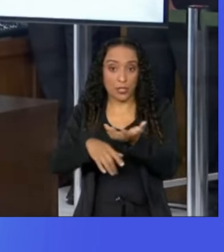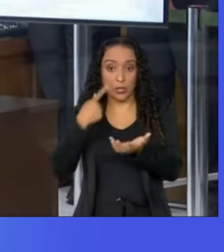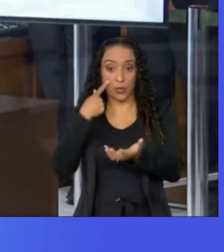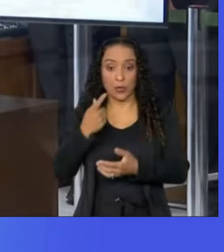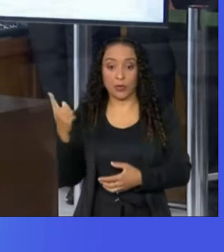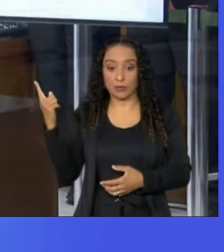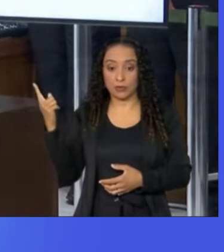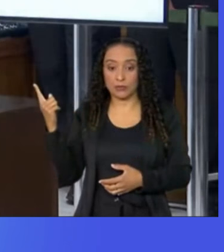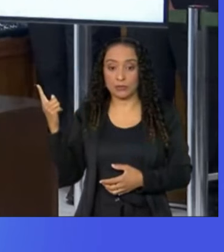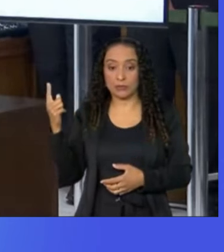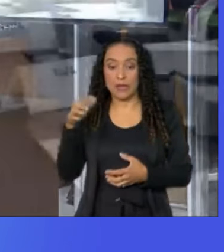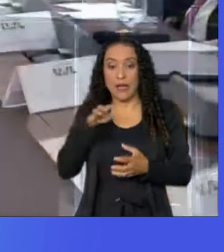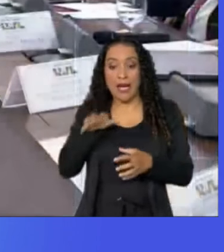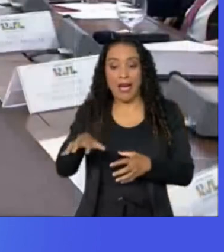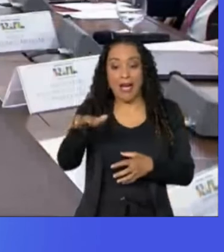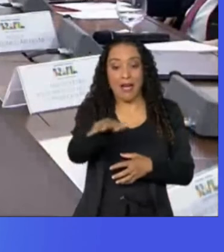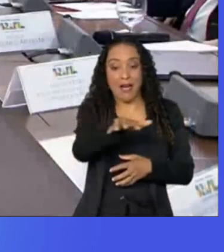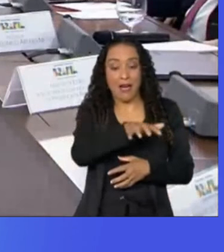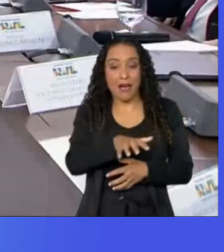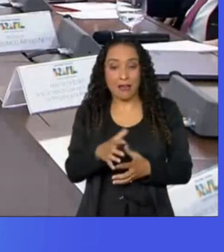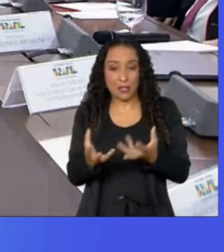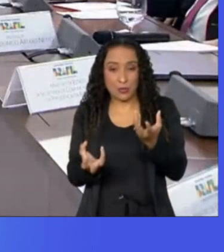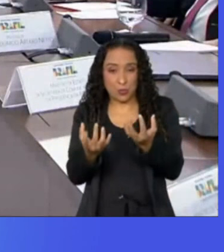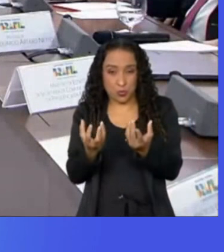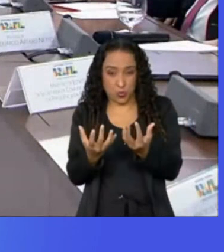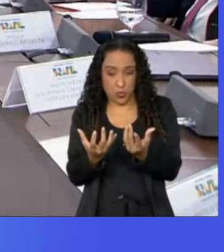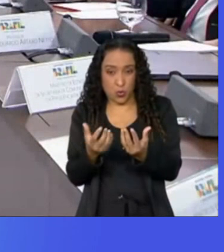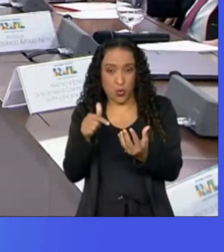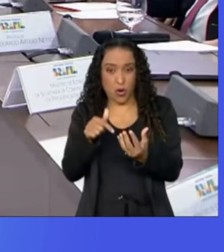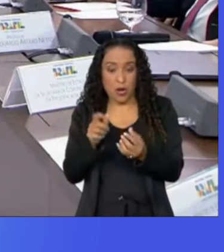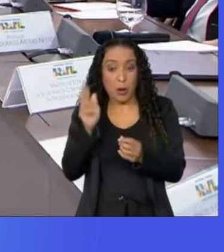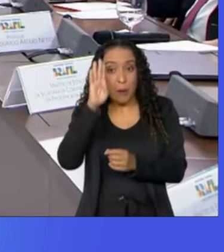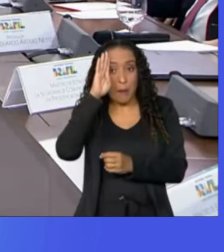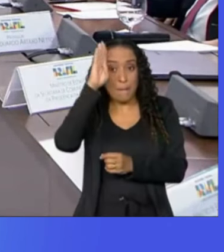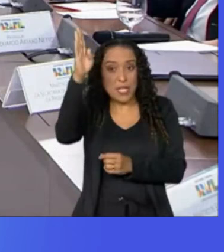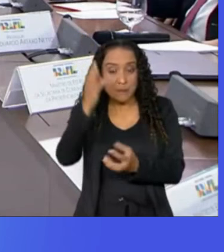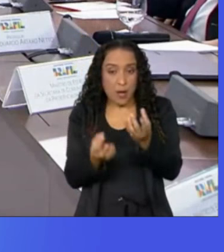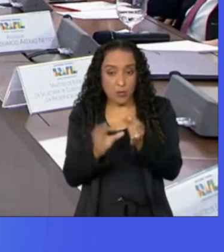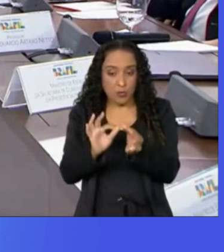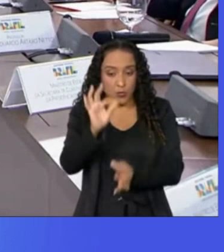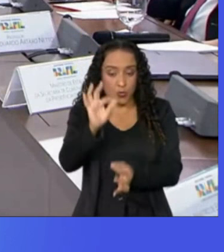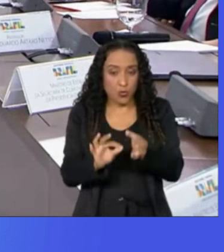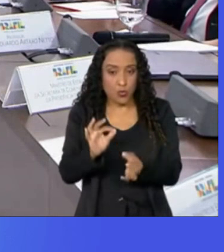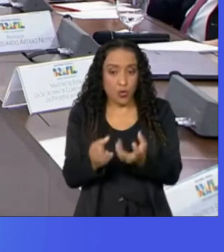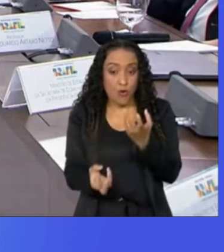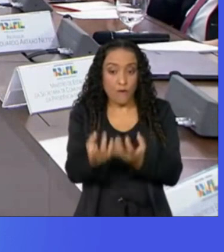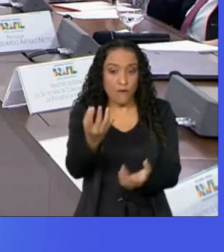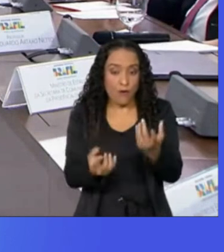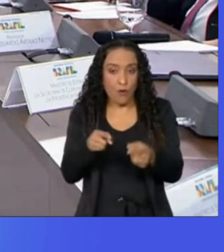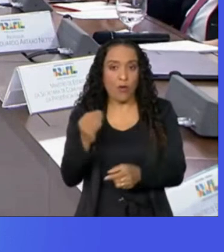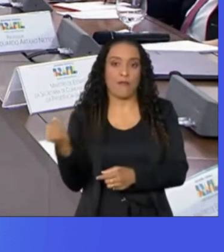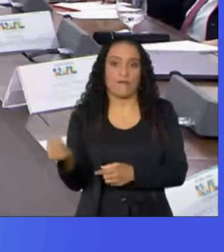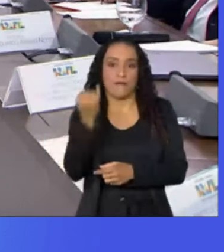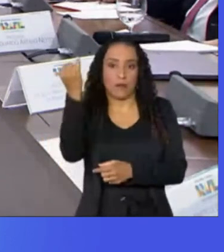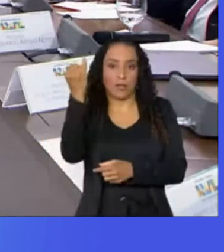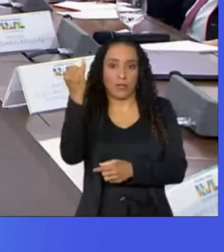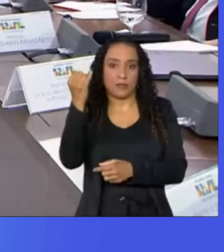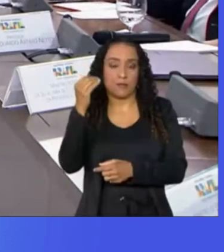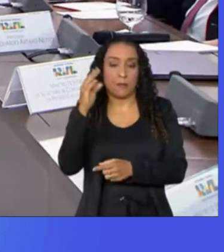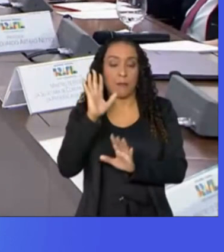que em termos de área queimada que a principal medição o foco de calor é um dado importante Mas o pior é a